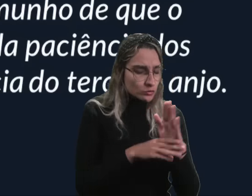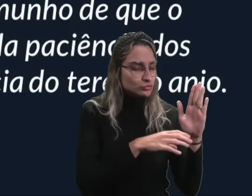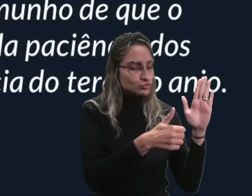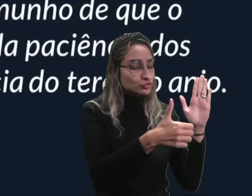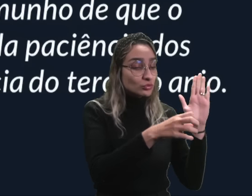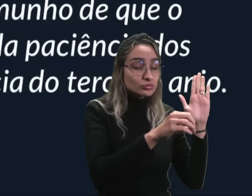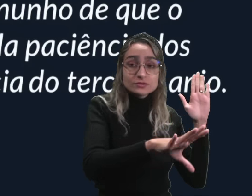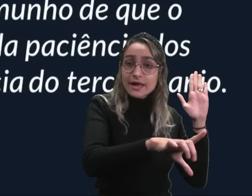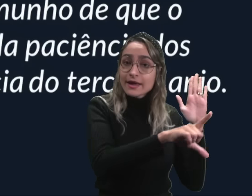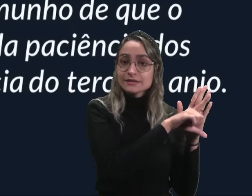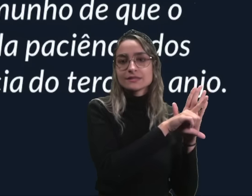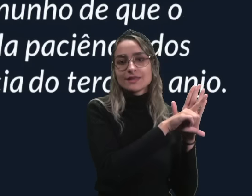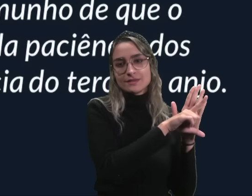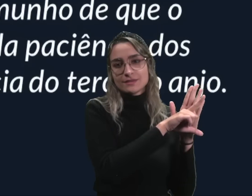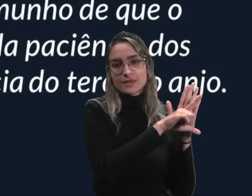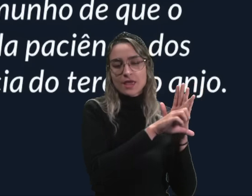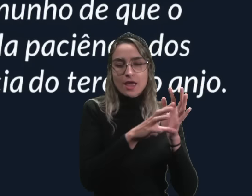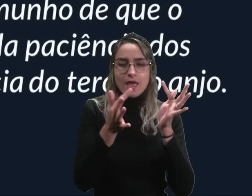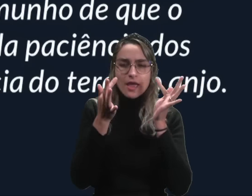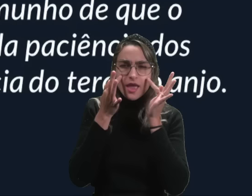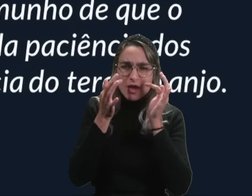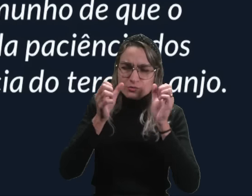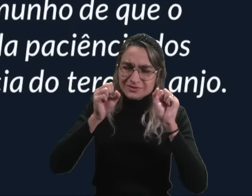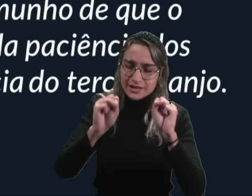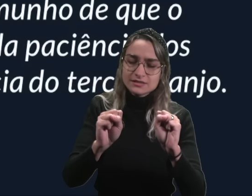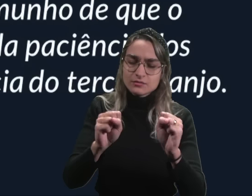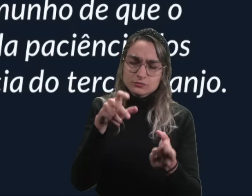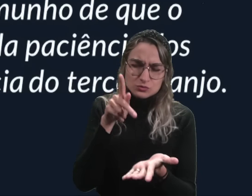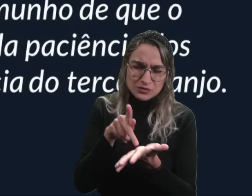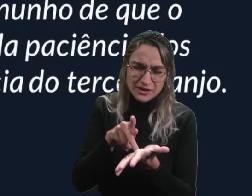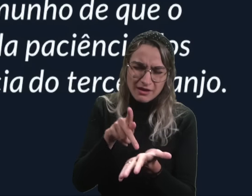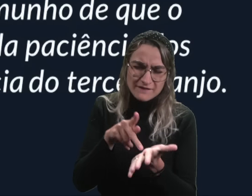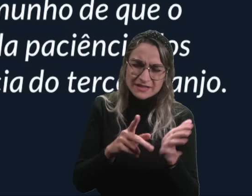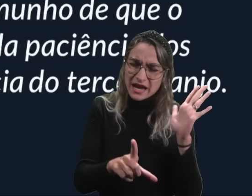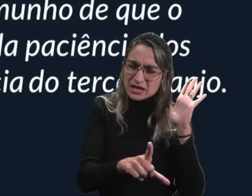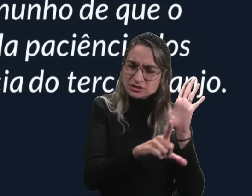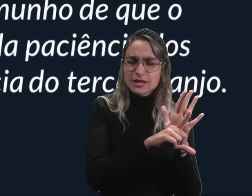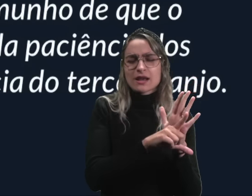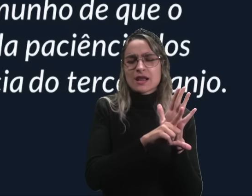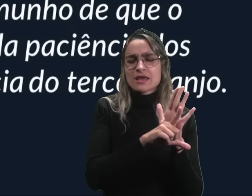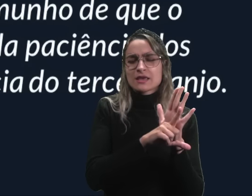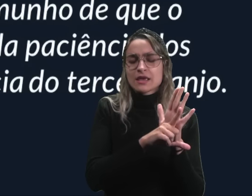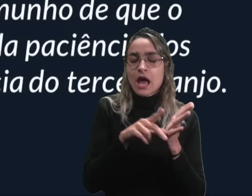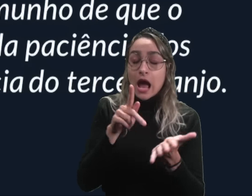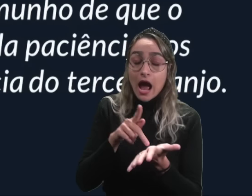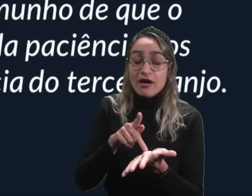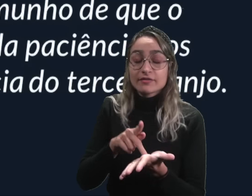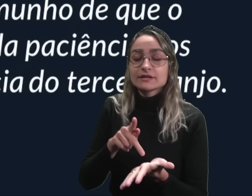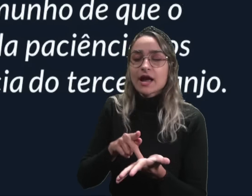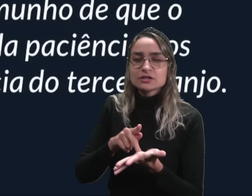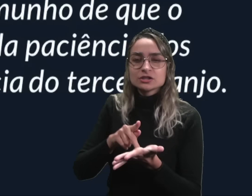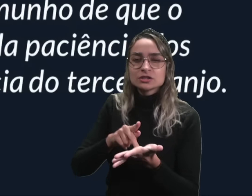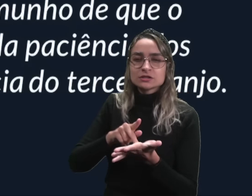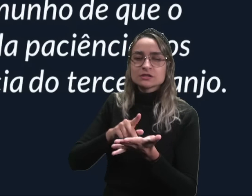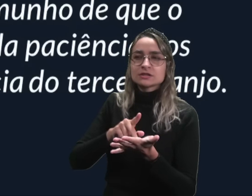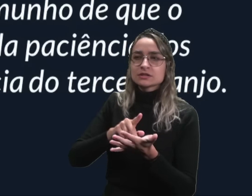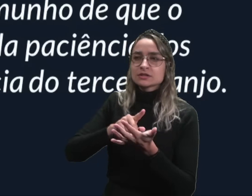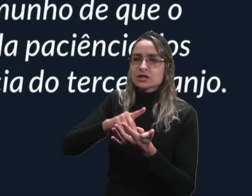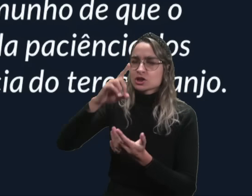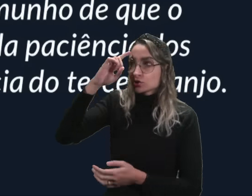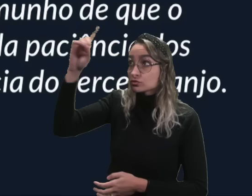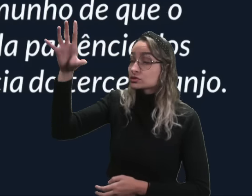testemunho de que a verdade presente que o presente é o período da paciência dos Santos e da